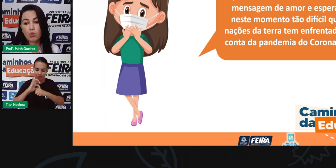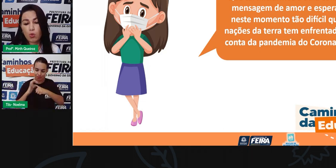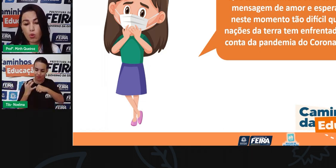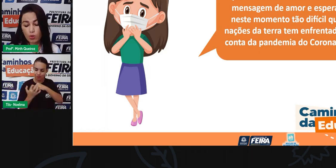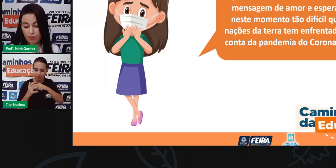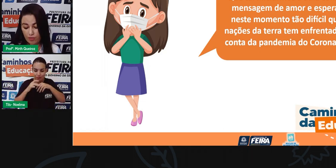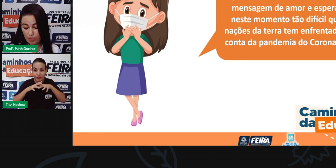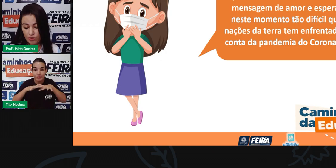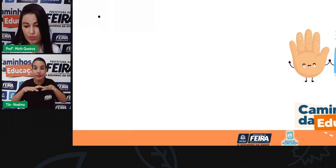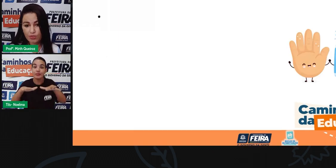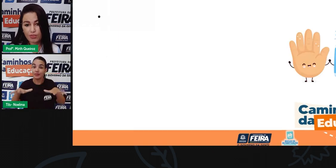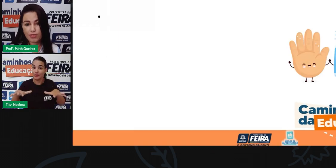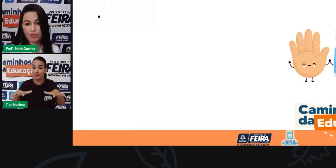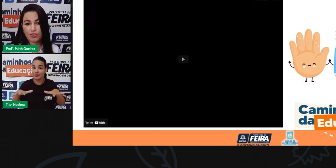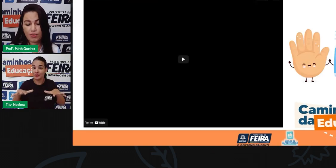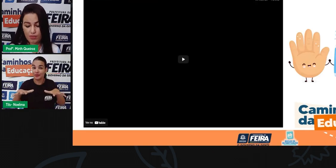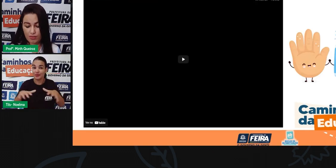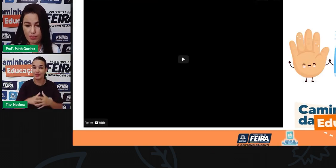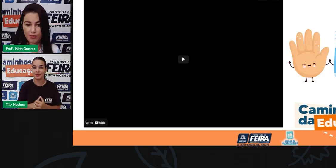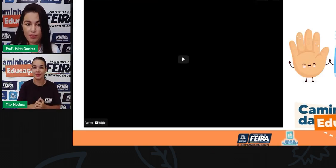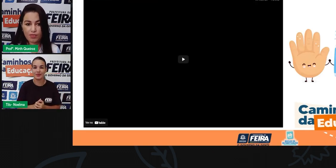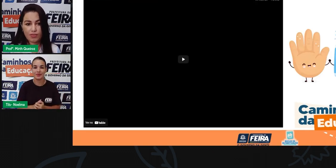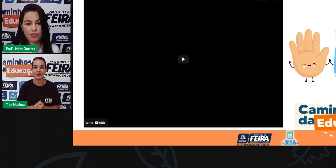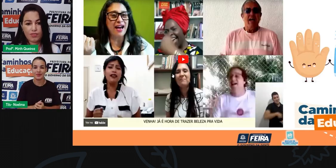pandemia coronavírus